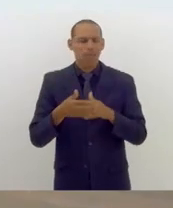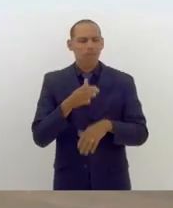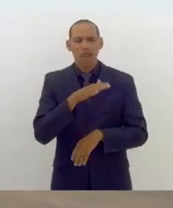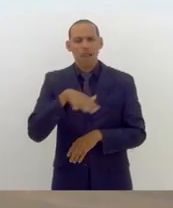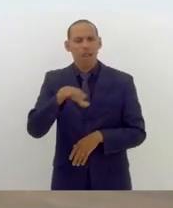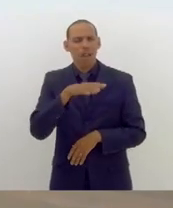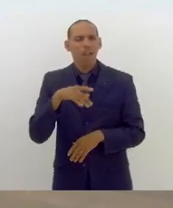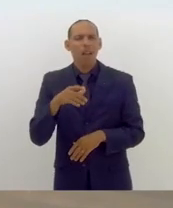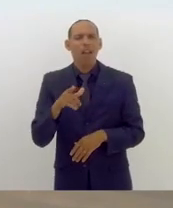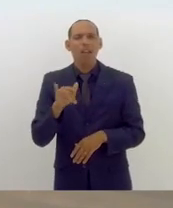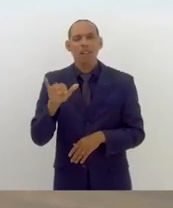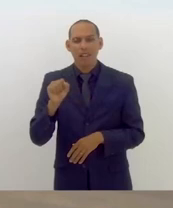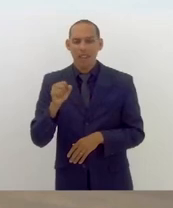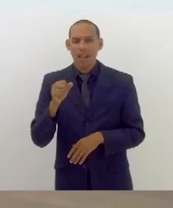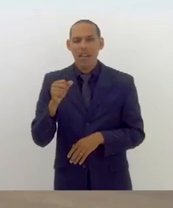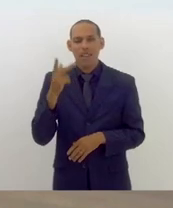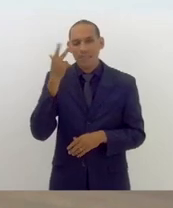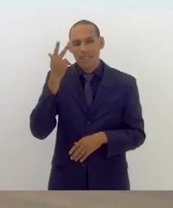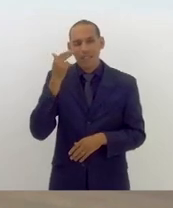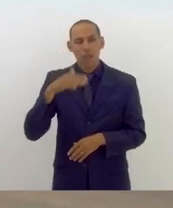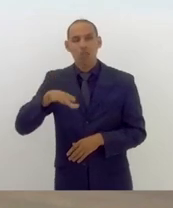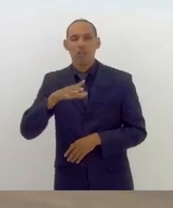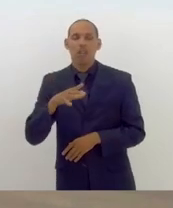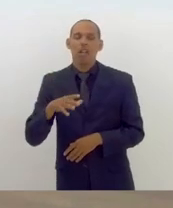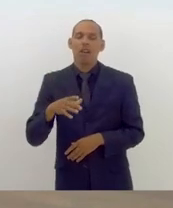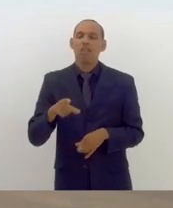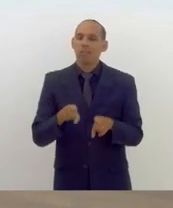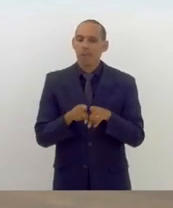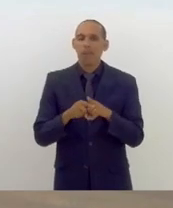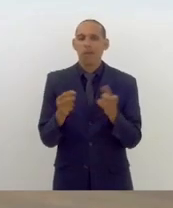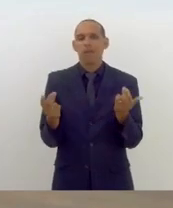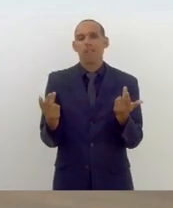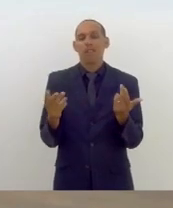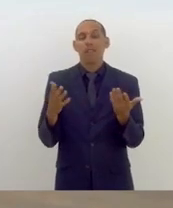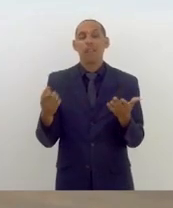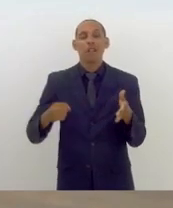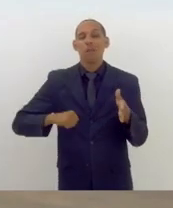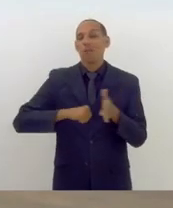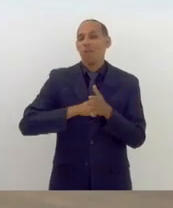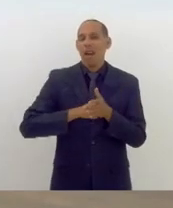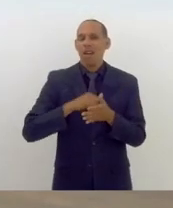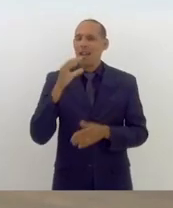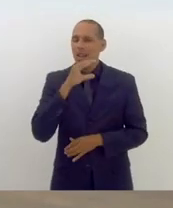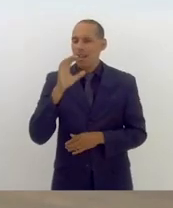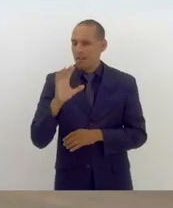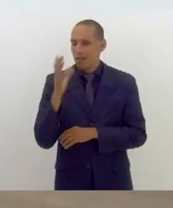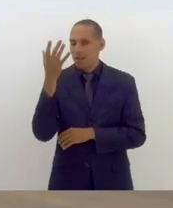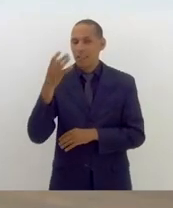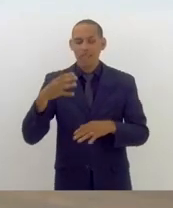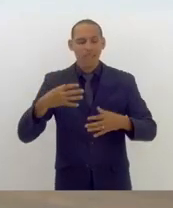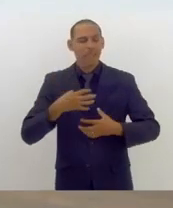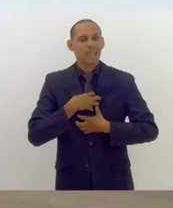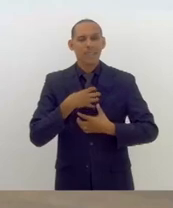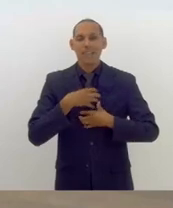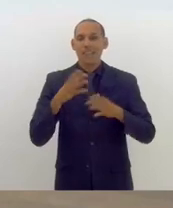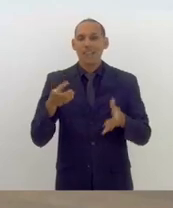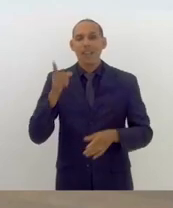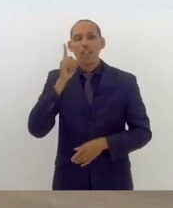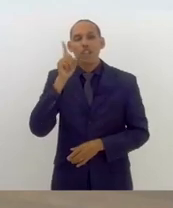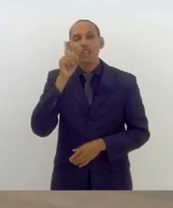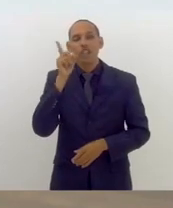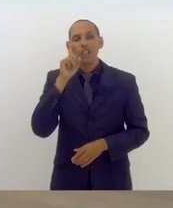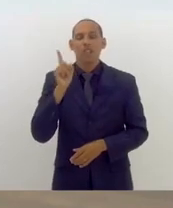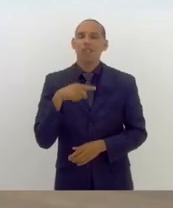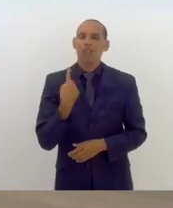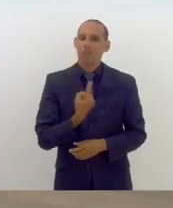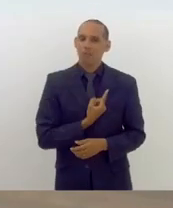alimentadas pelo gás natural e os impactos dessa emergência climática já podem ser sentidos no cotidiano das nossas vidas